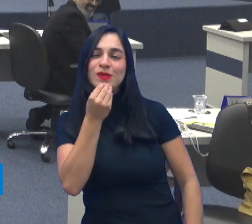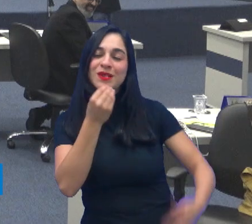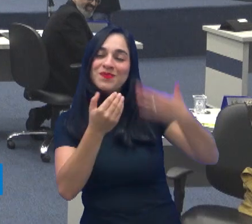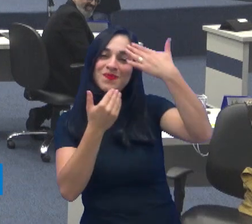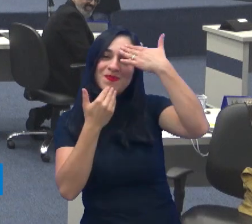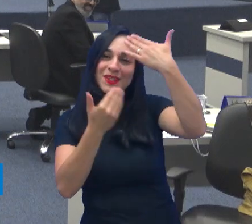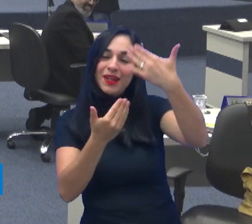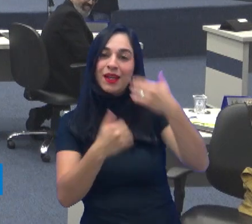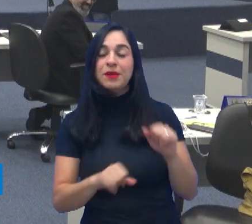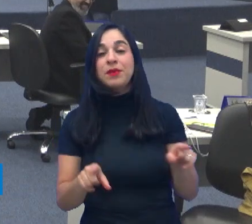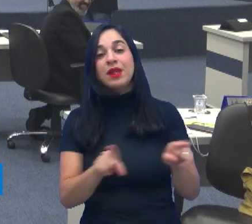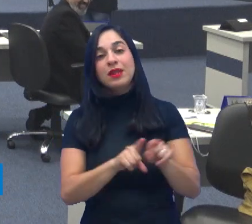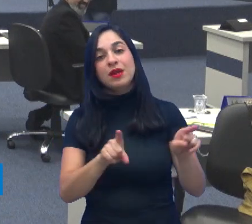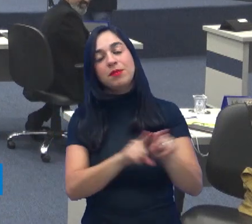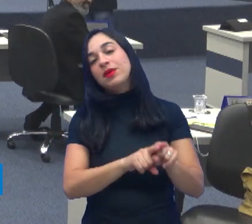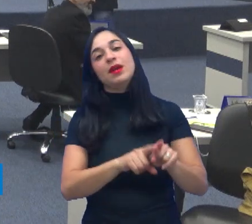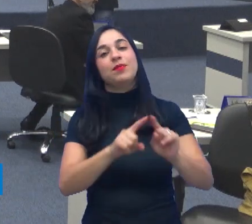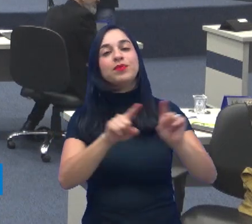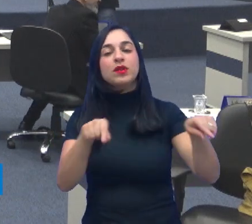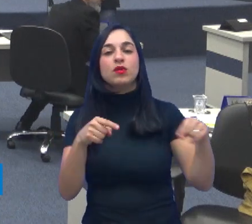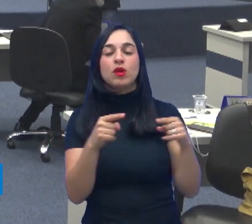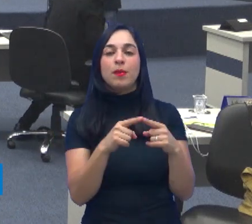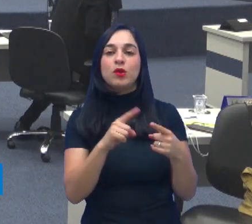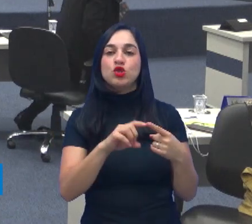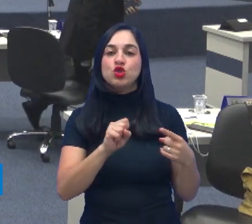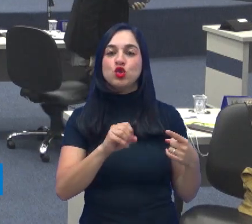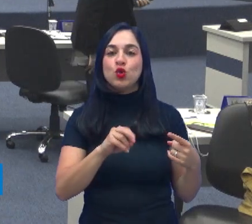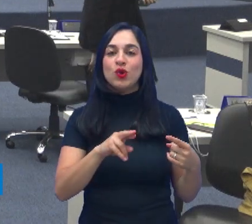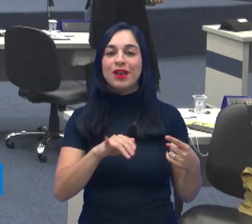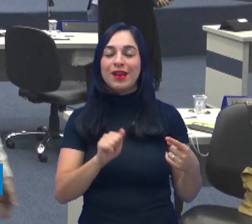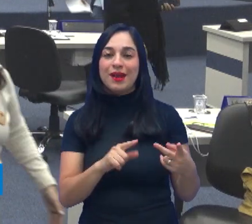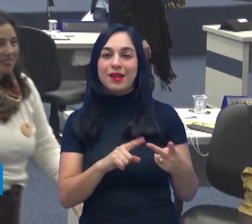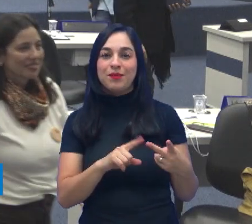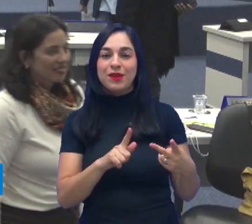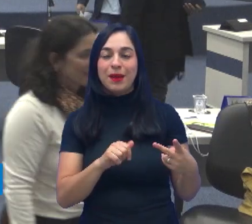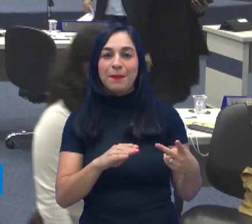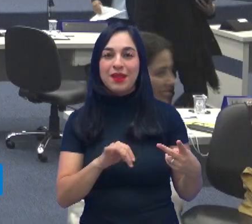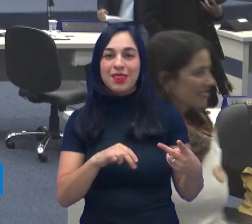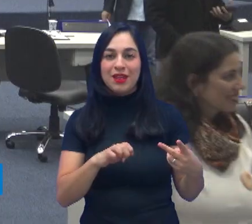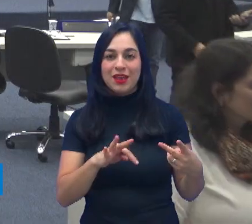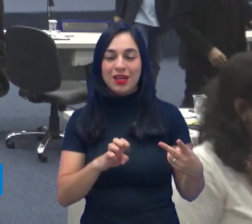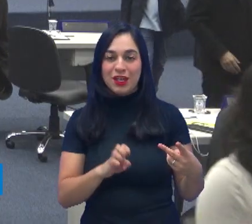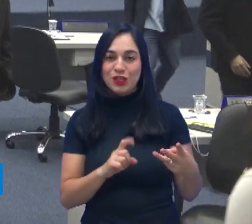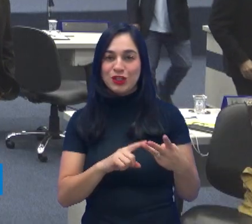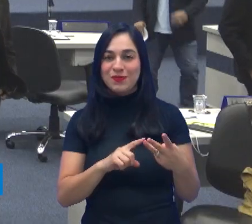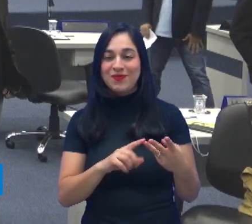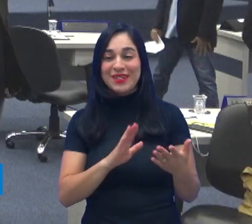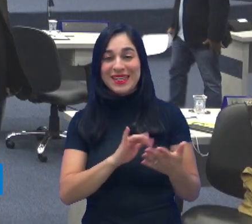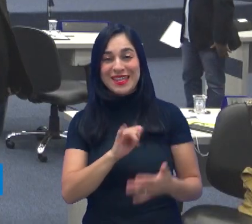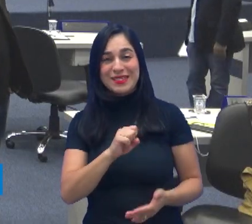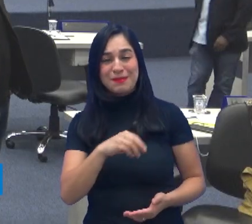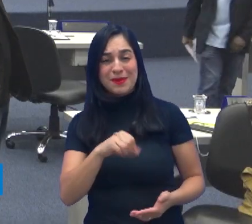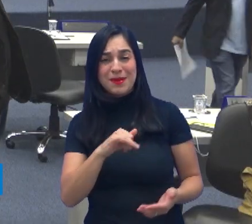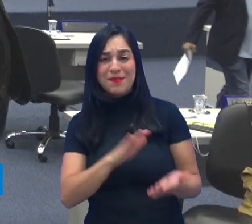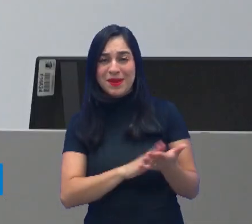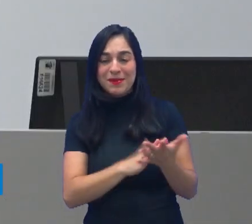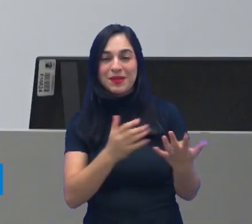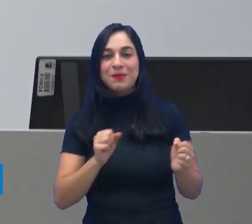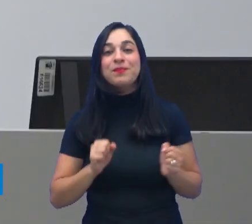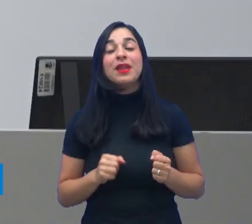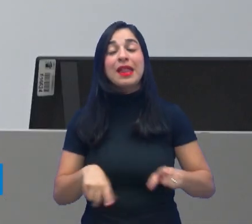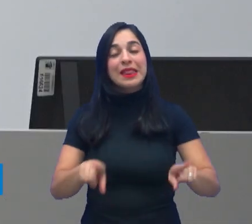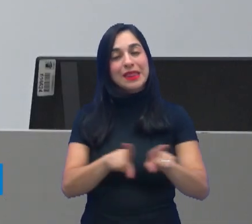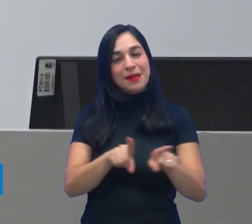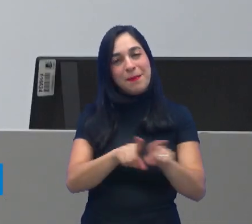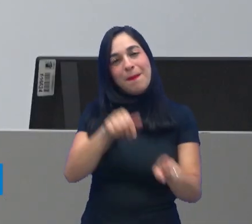ao pessoal do gabinete, a Soraya e o Gabriel. E parabéns a mim. Também quero parabenizar a mamãe, papai